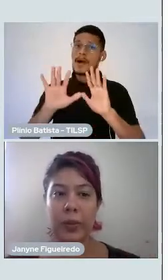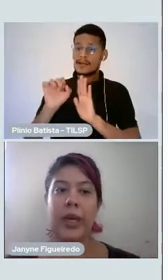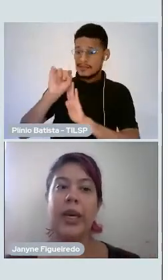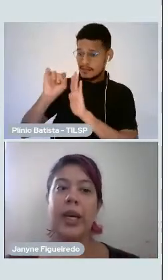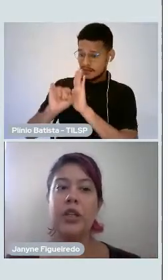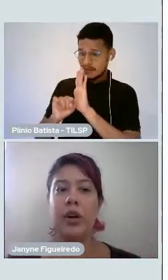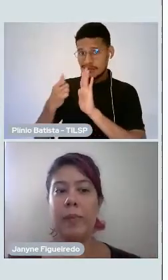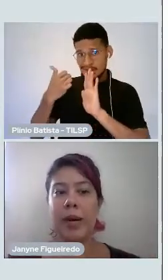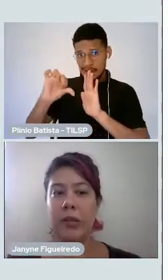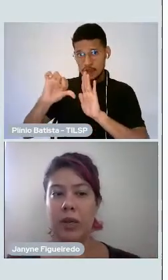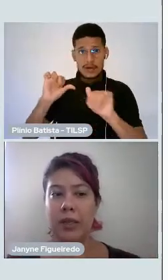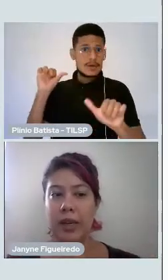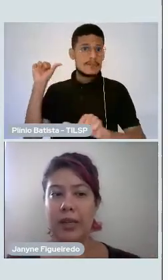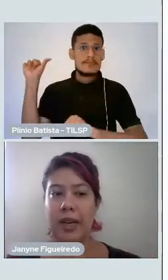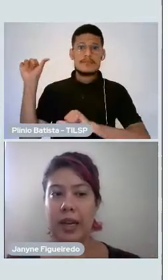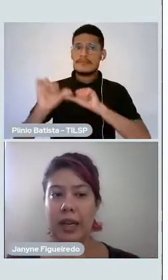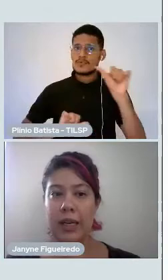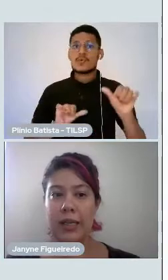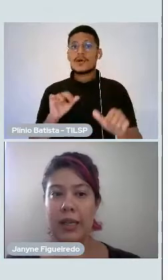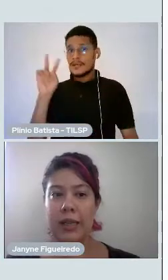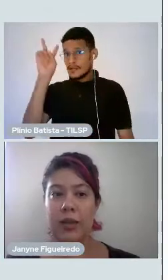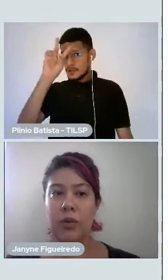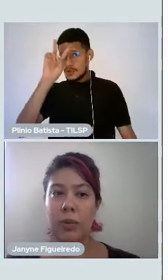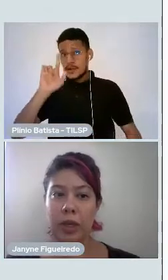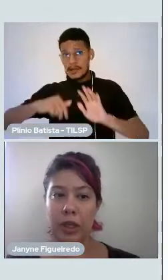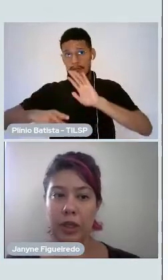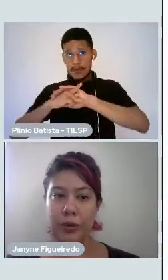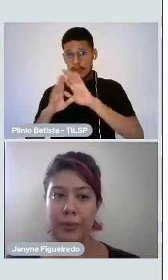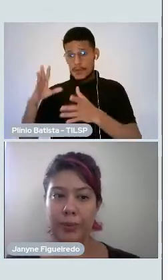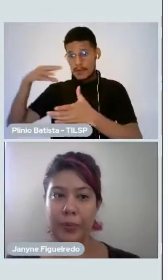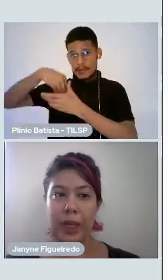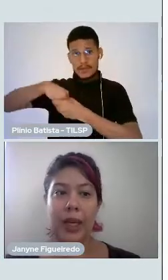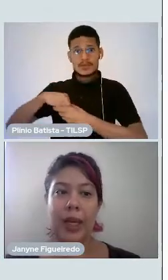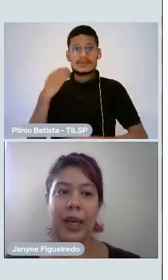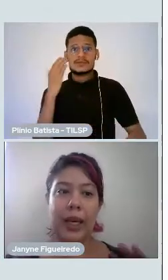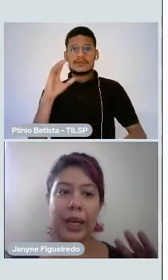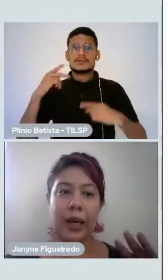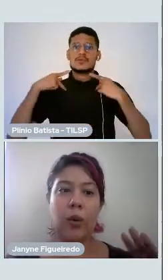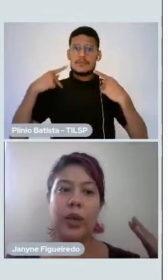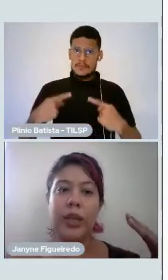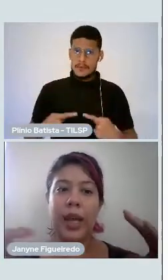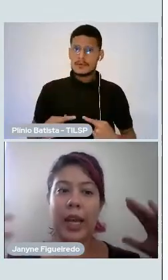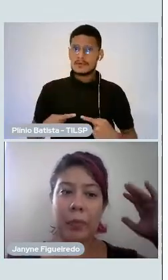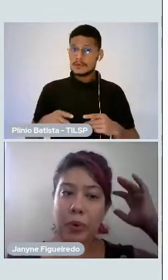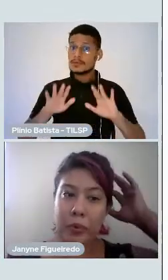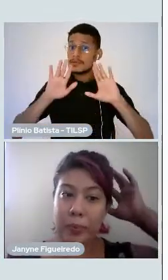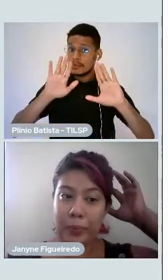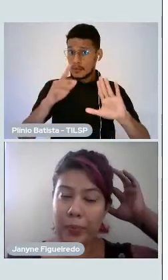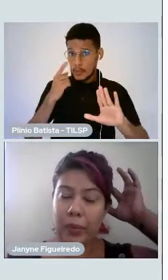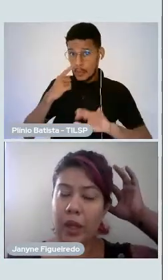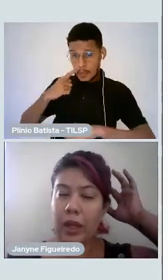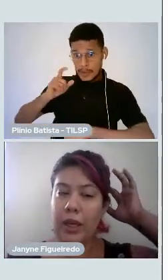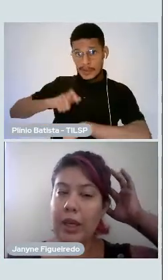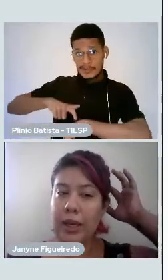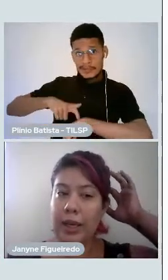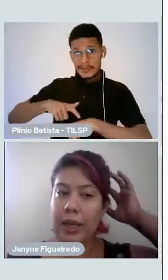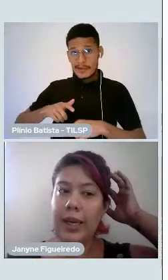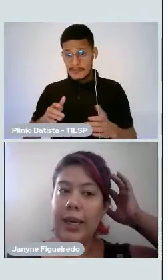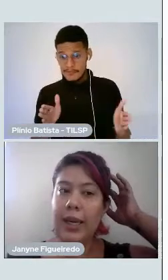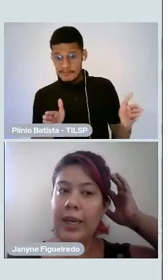mudando e a história passou a ser inserida nas ciências humanas. E o tempo